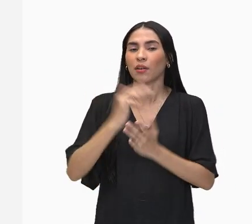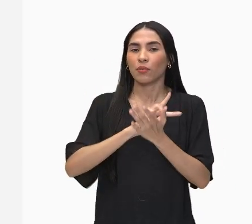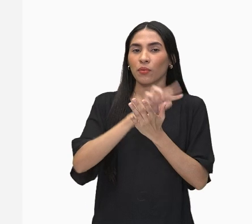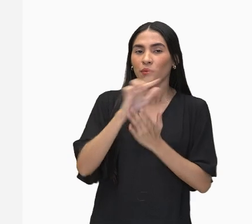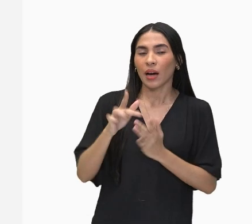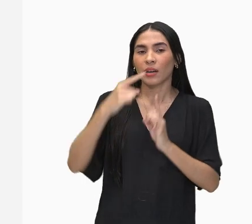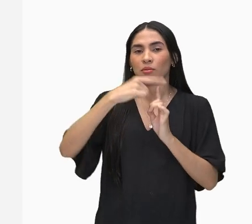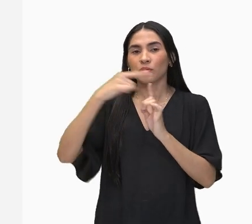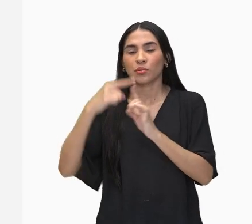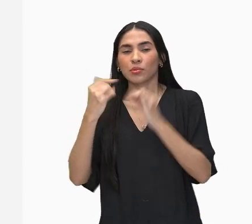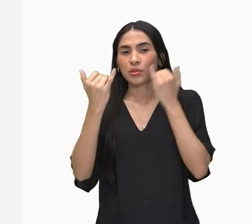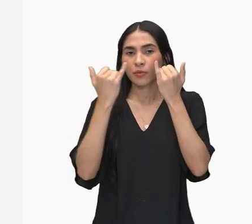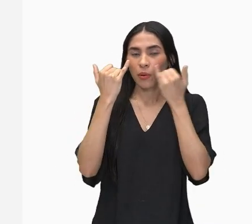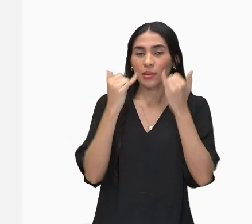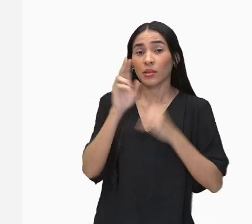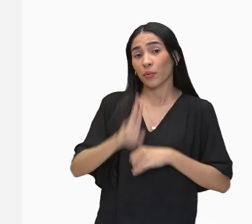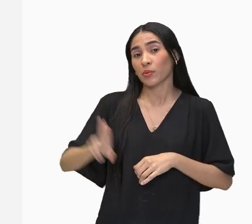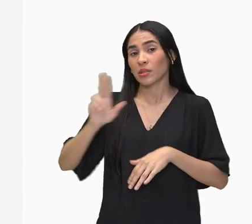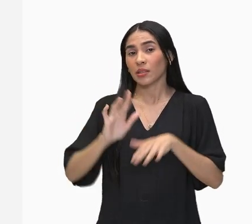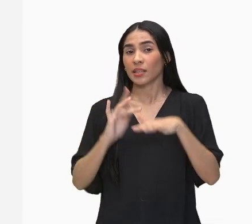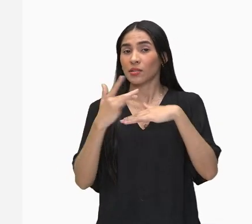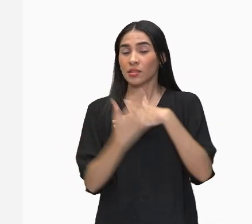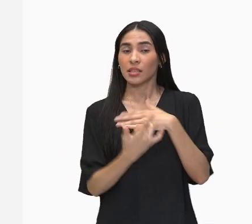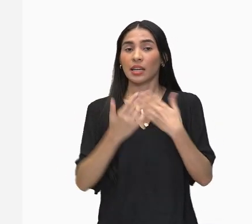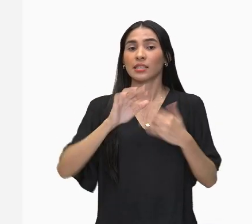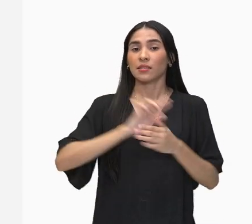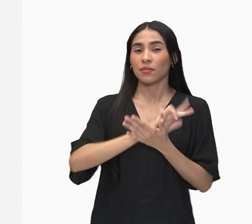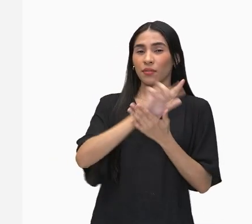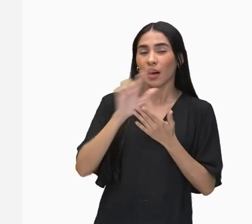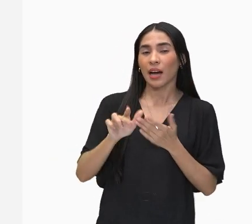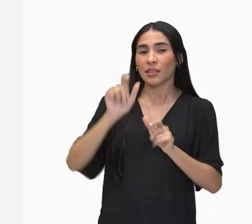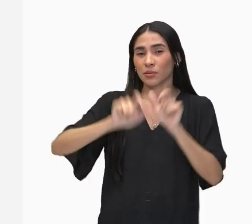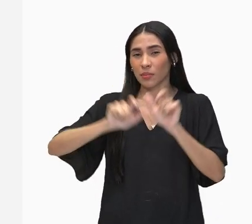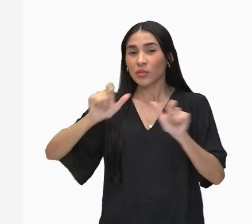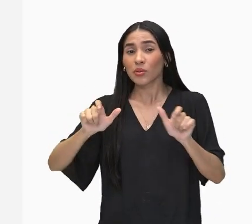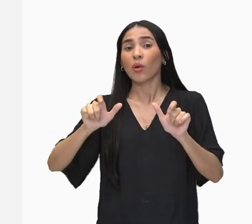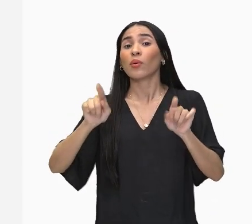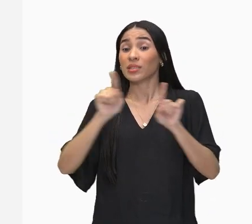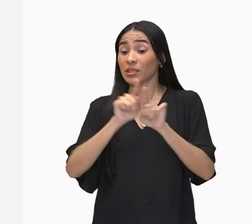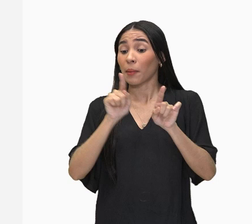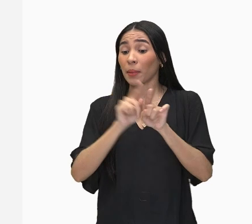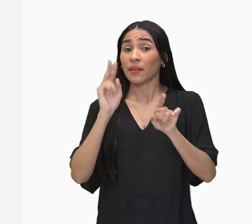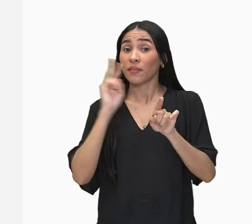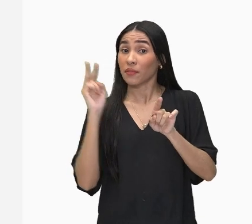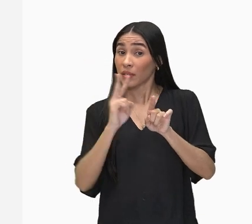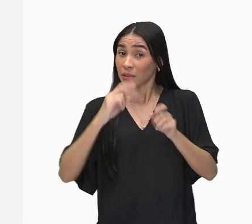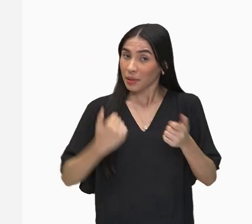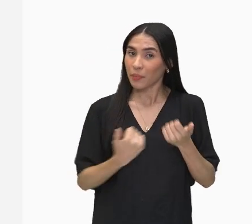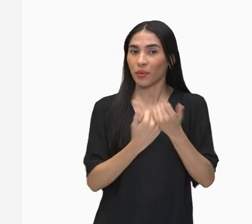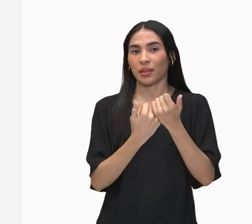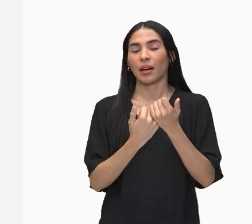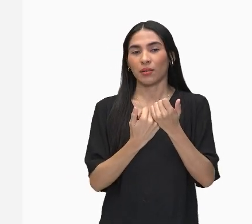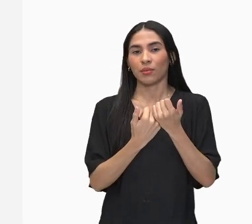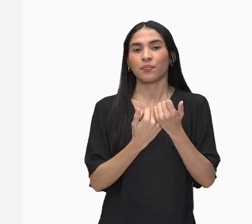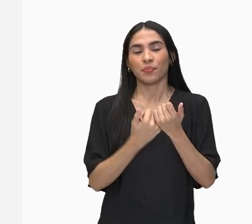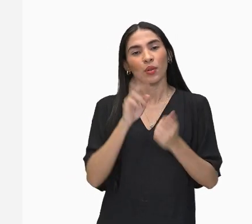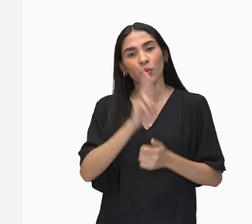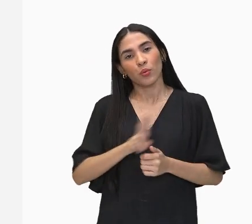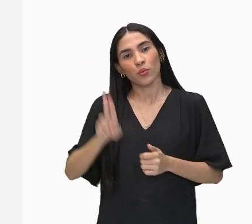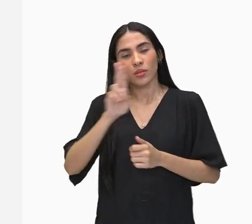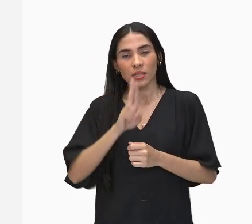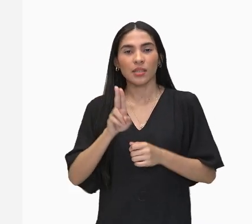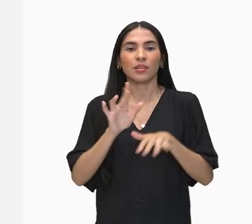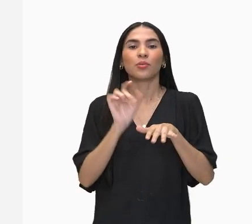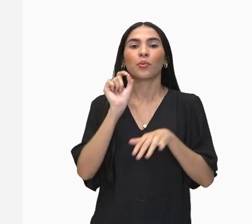lá nas redes sociais, e muitas pessoas manifestaram apoio a essa greve através, dessas